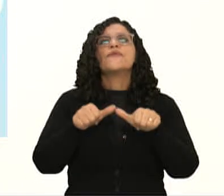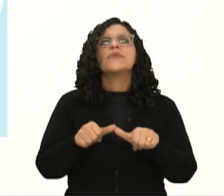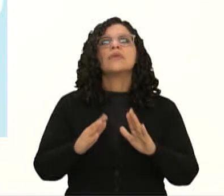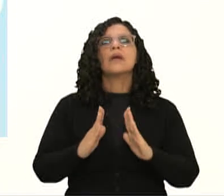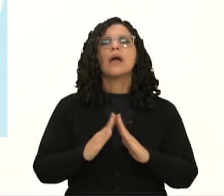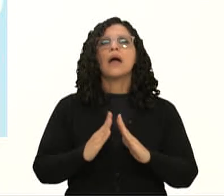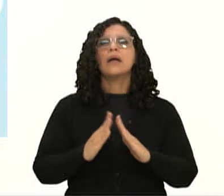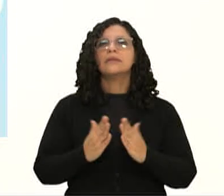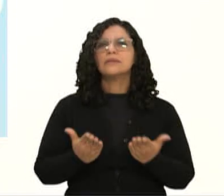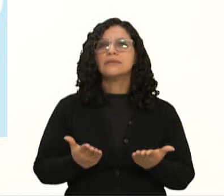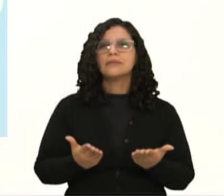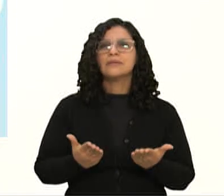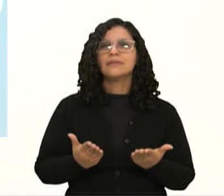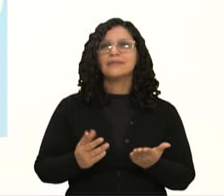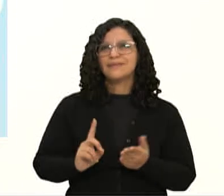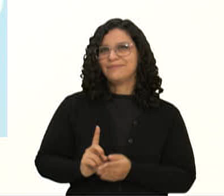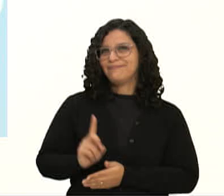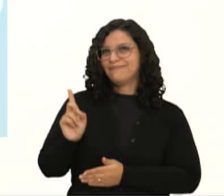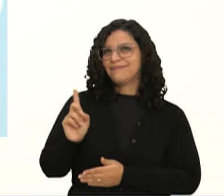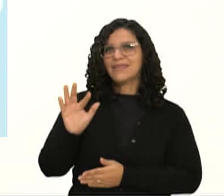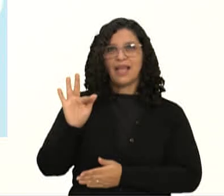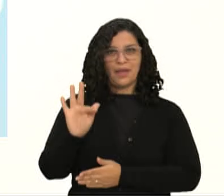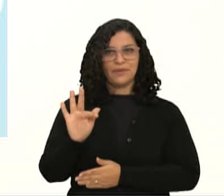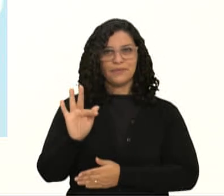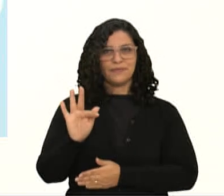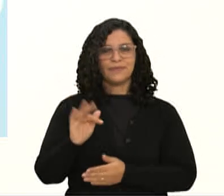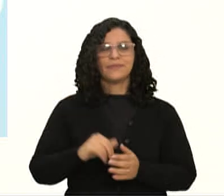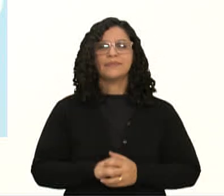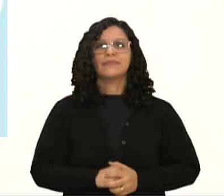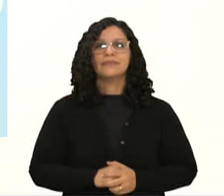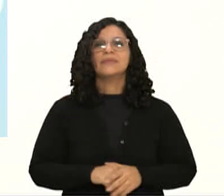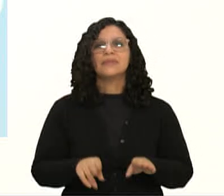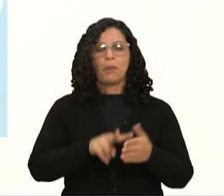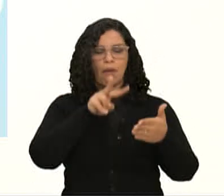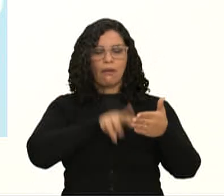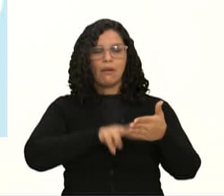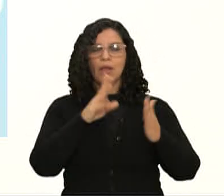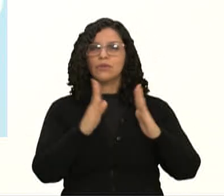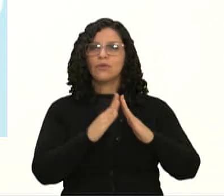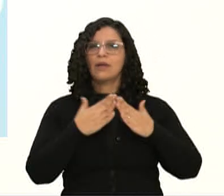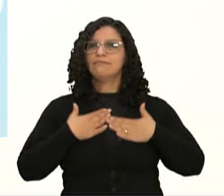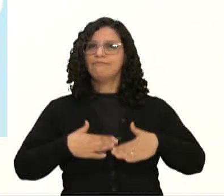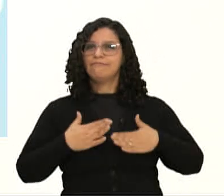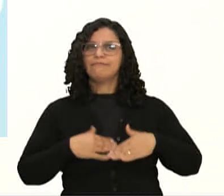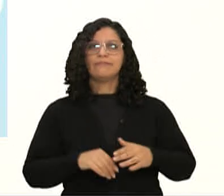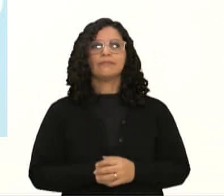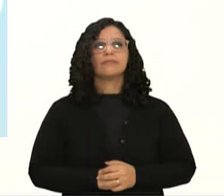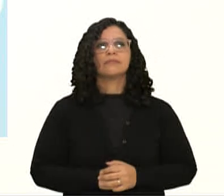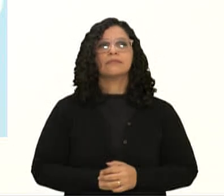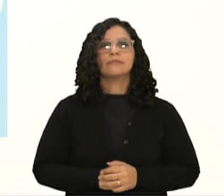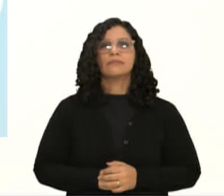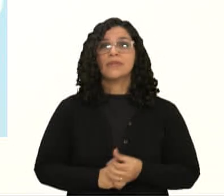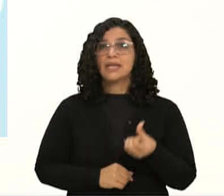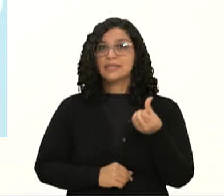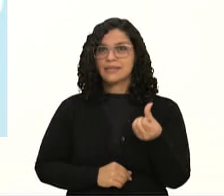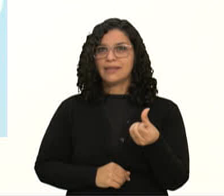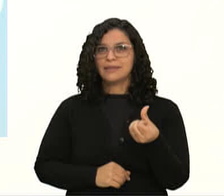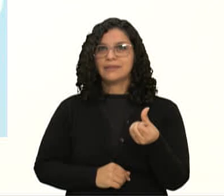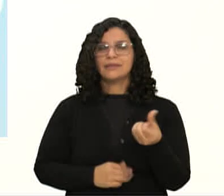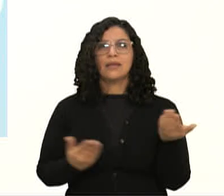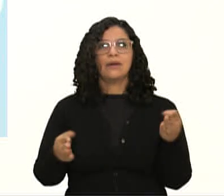fique em casa. Então, é a letra F, a menininha lá lendo em casa. E number